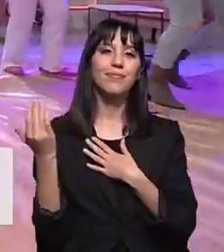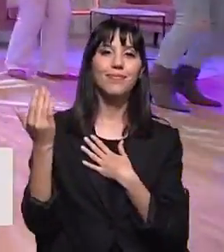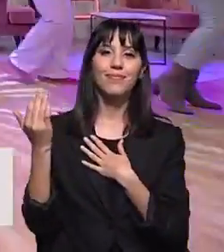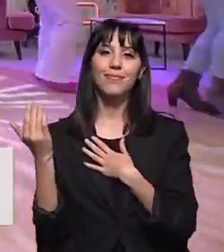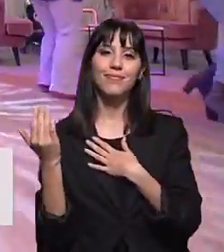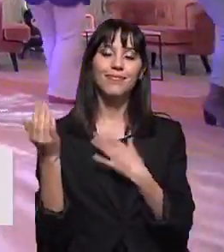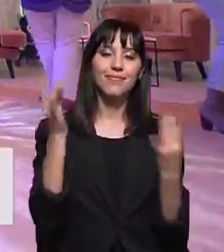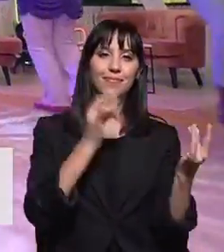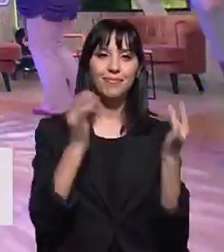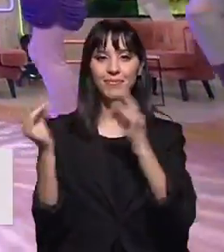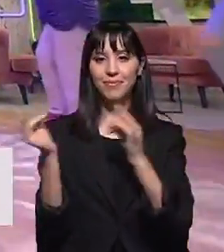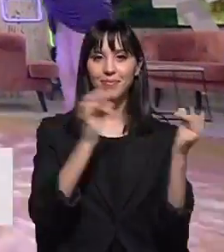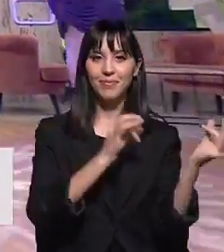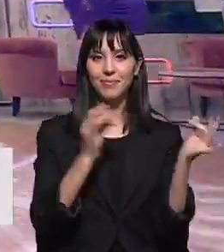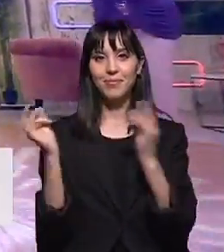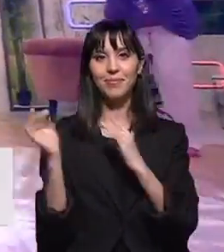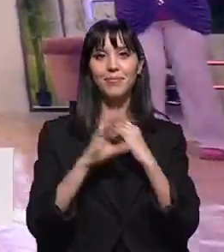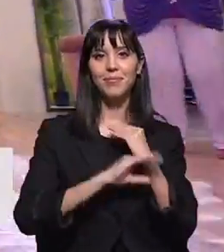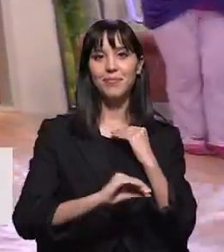a modinha do malhão.